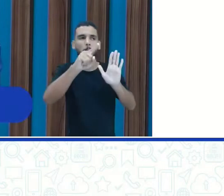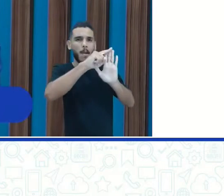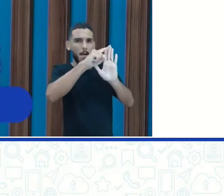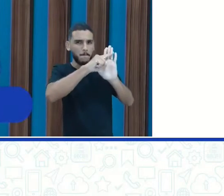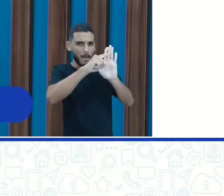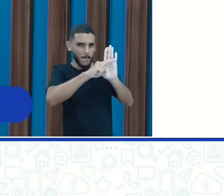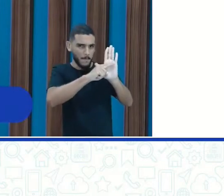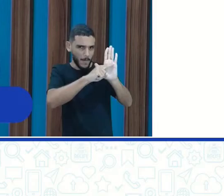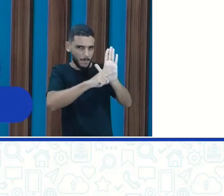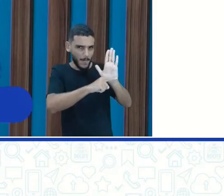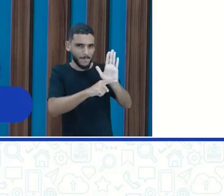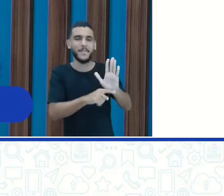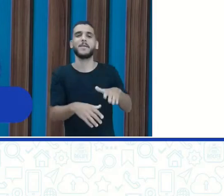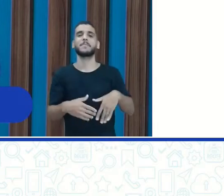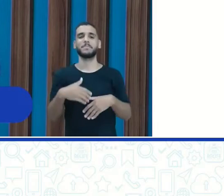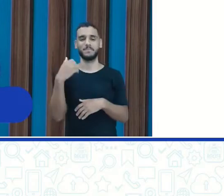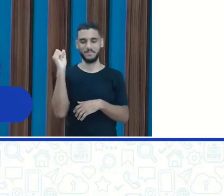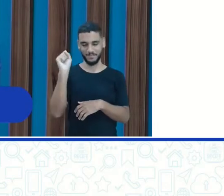queridinhos. Tutorial.